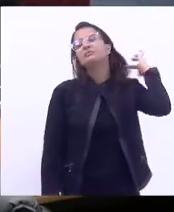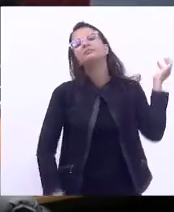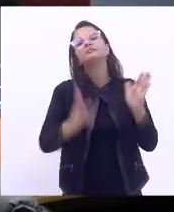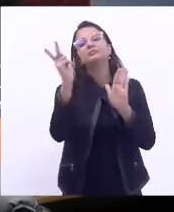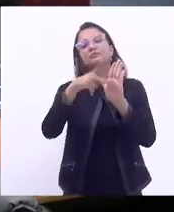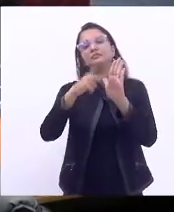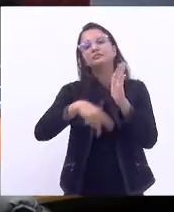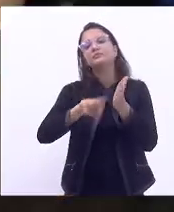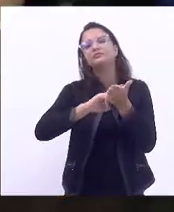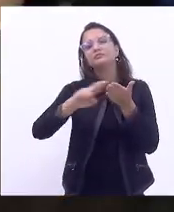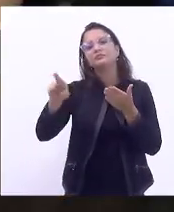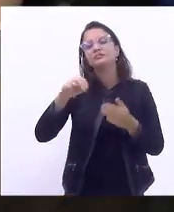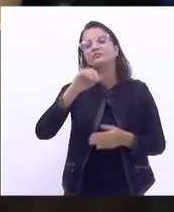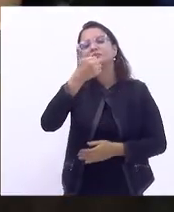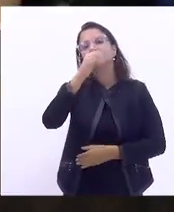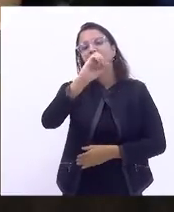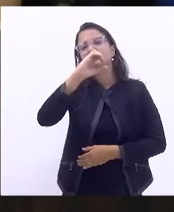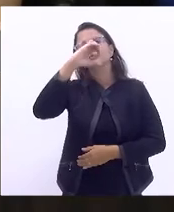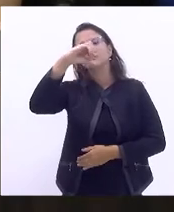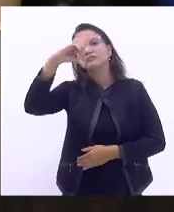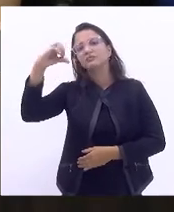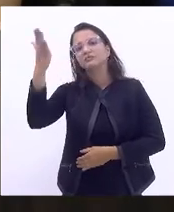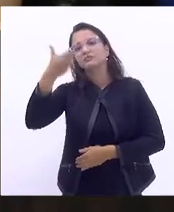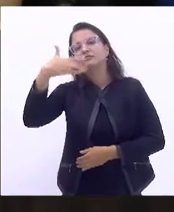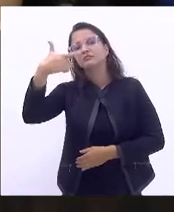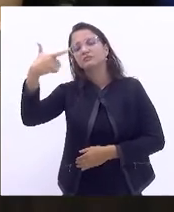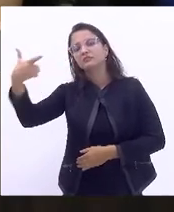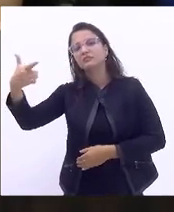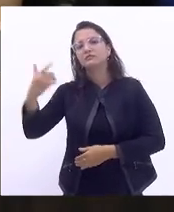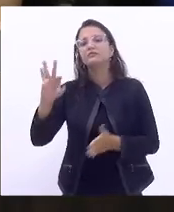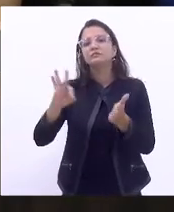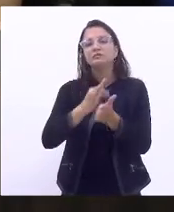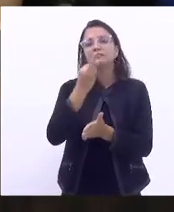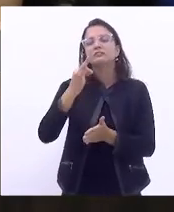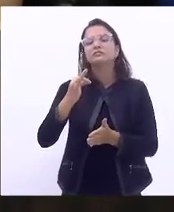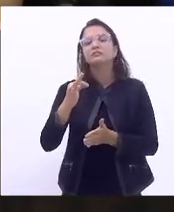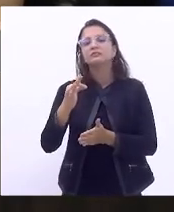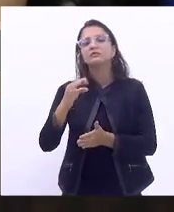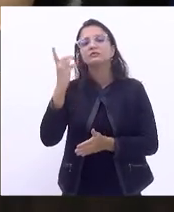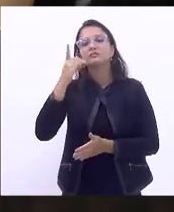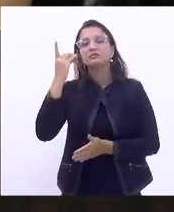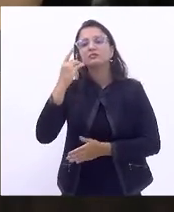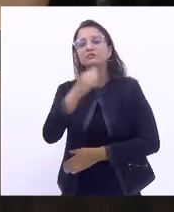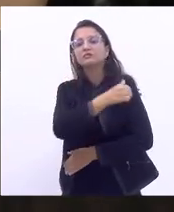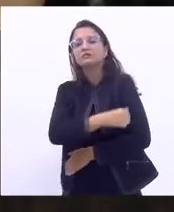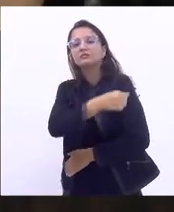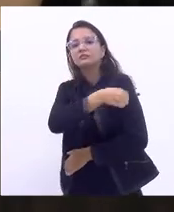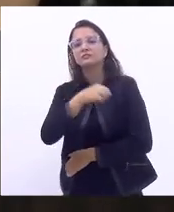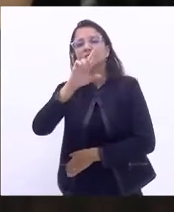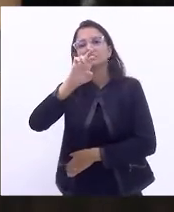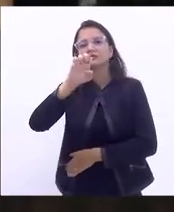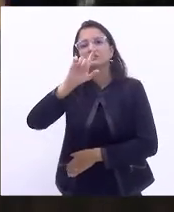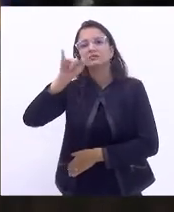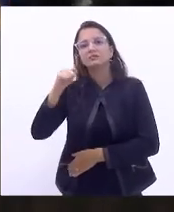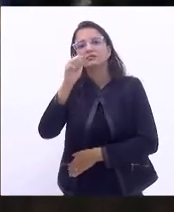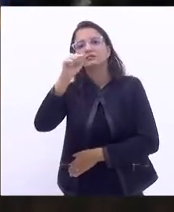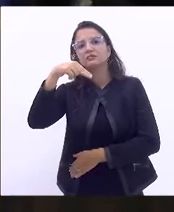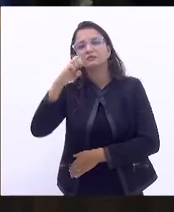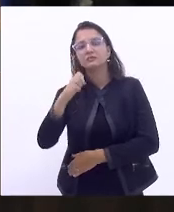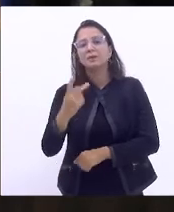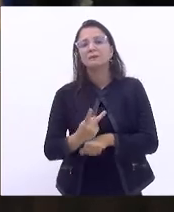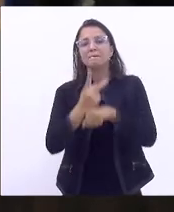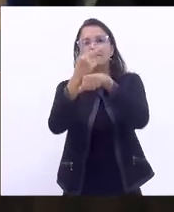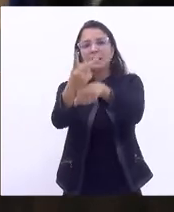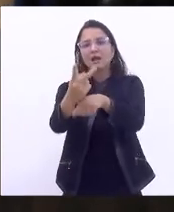Projeto de resolução 1099, de 22, de autoria da deputada enfermeira Rejane, concede o prêmio Ana Nery da Saúde à